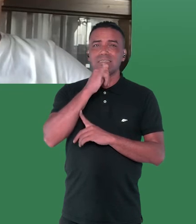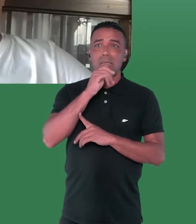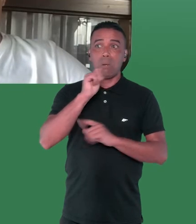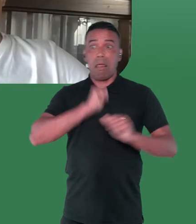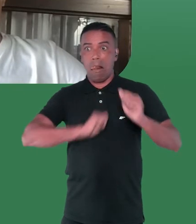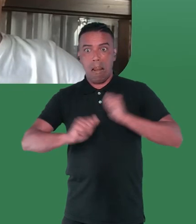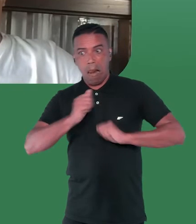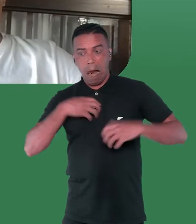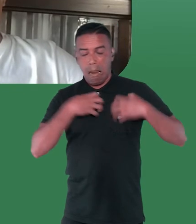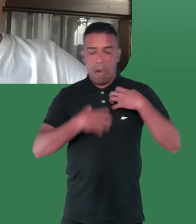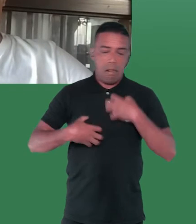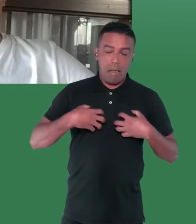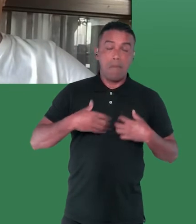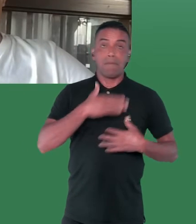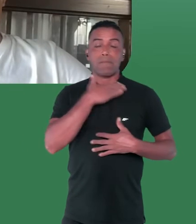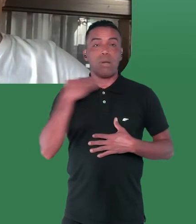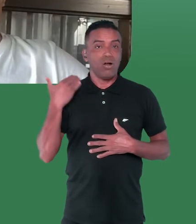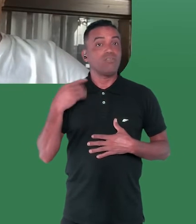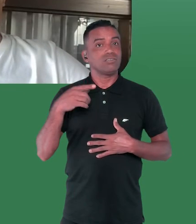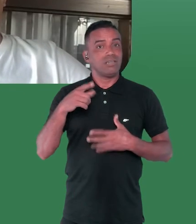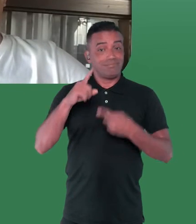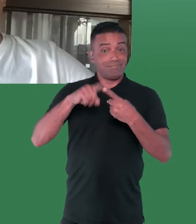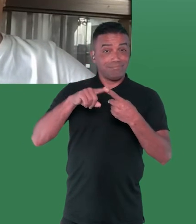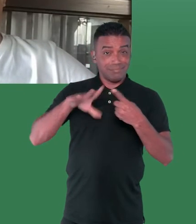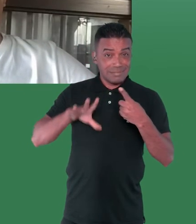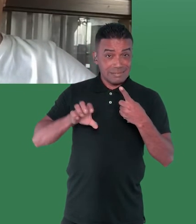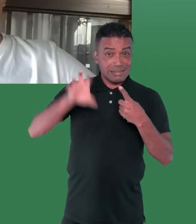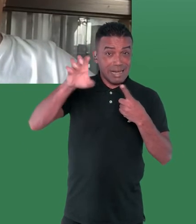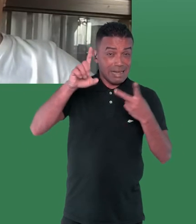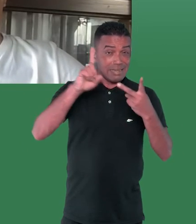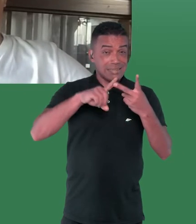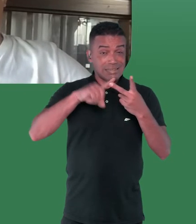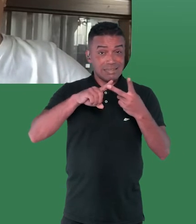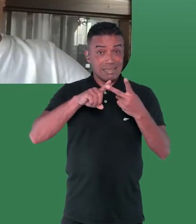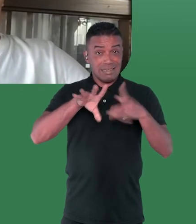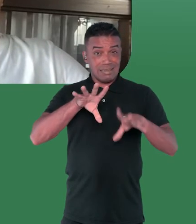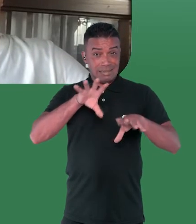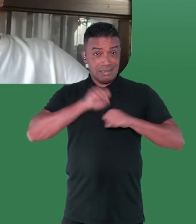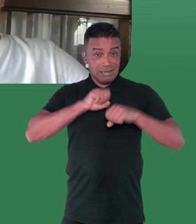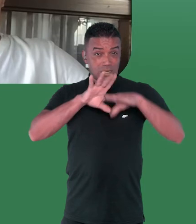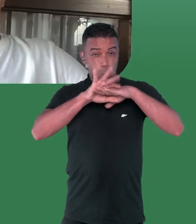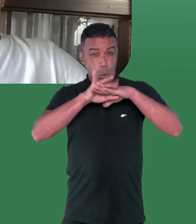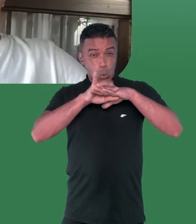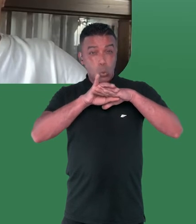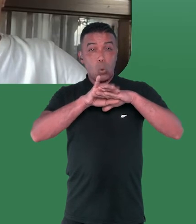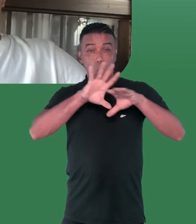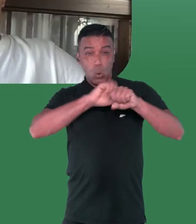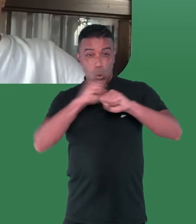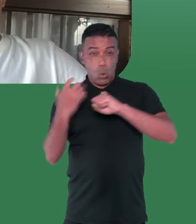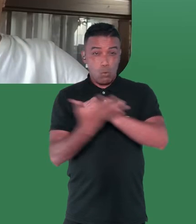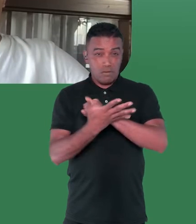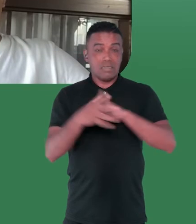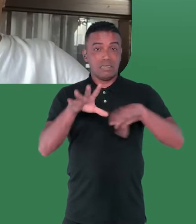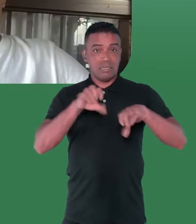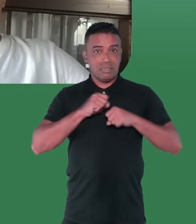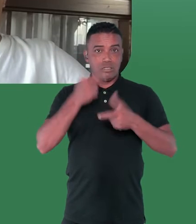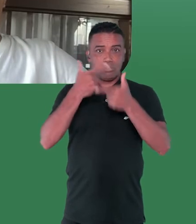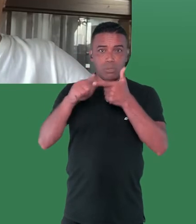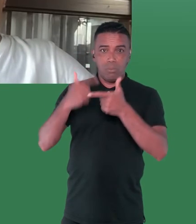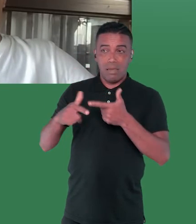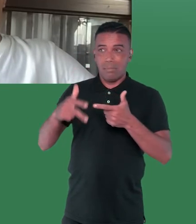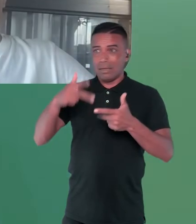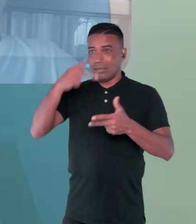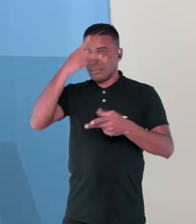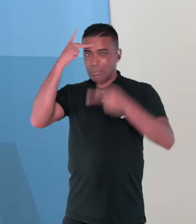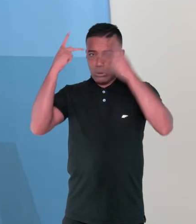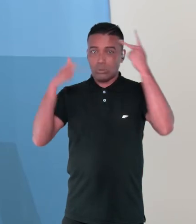precoce. Graças a Deus você passou pelo câncer, passou pelo Covid na época alta, né, do problema das pessoas